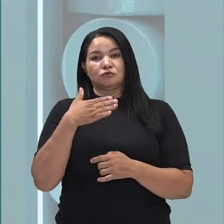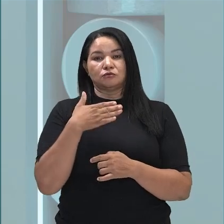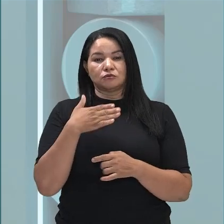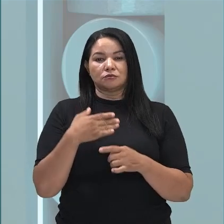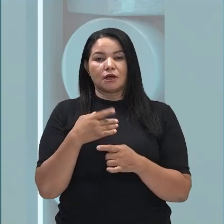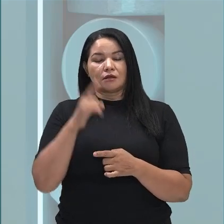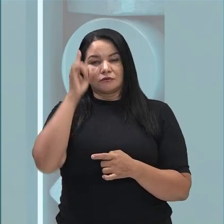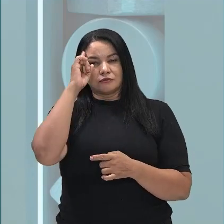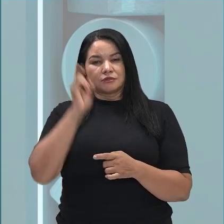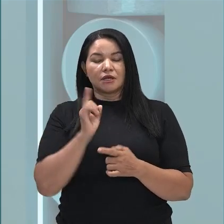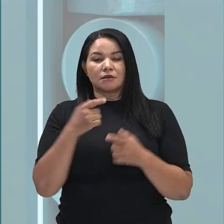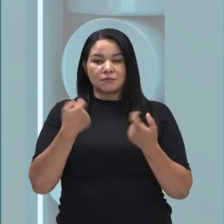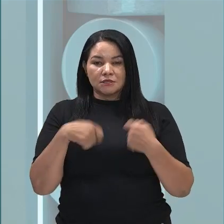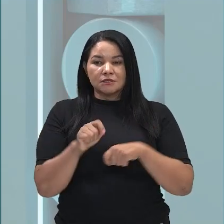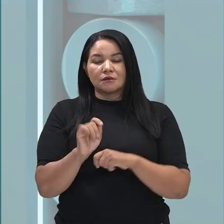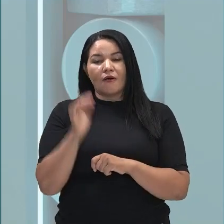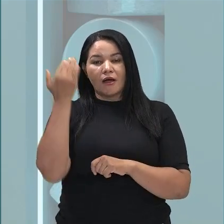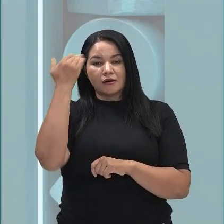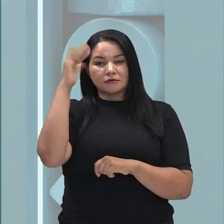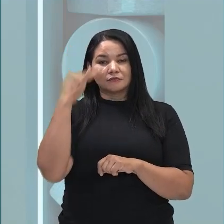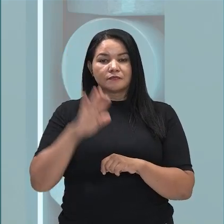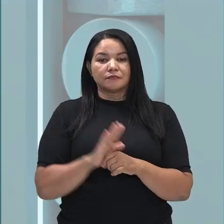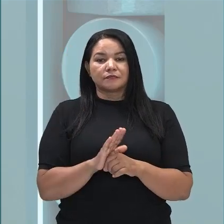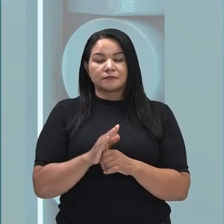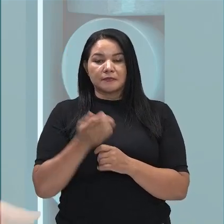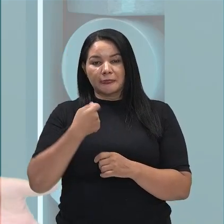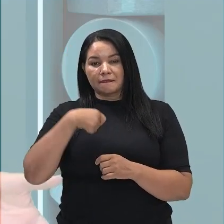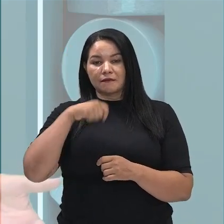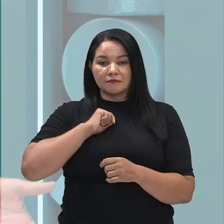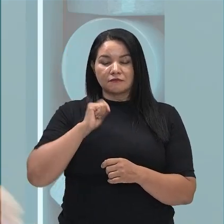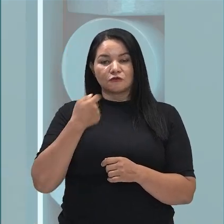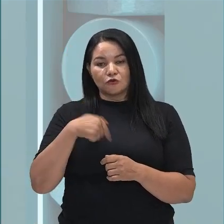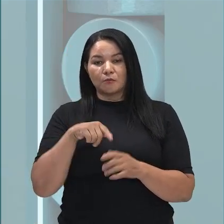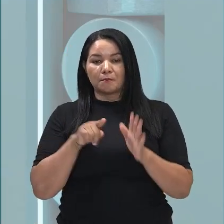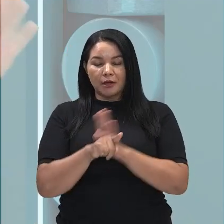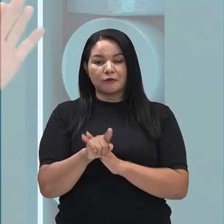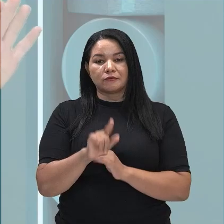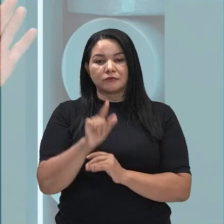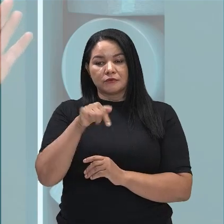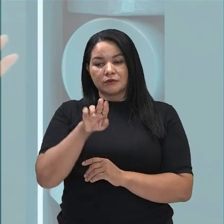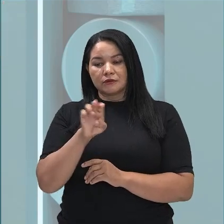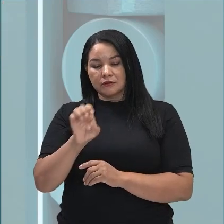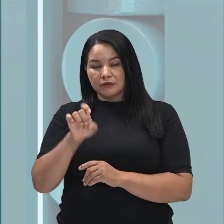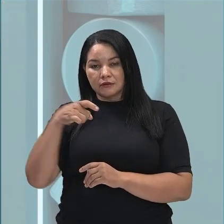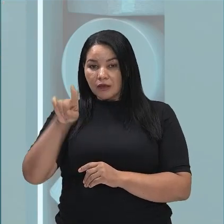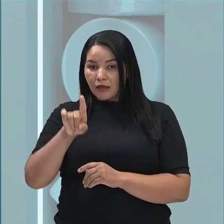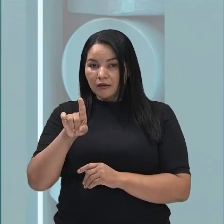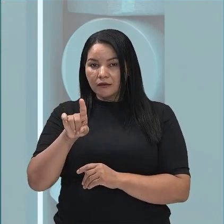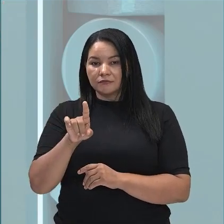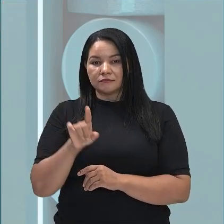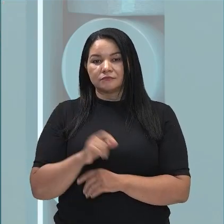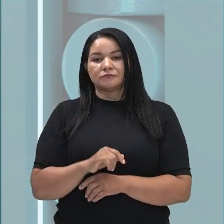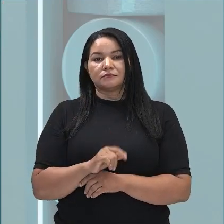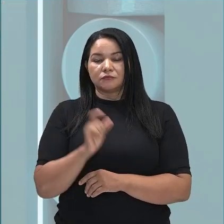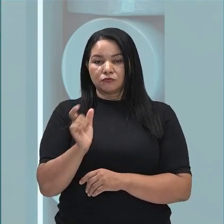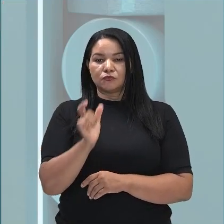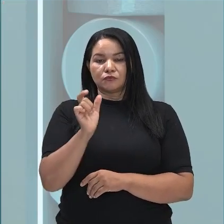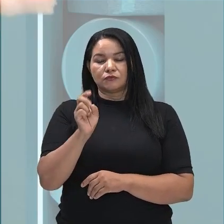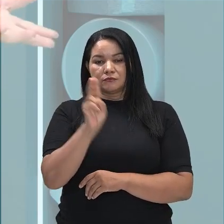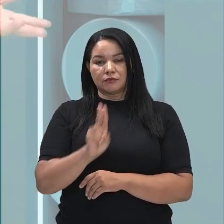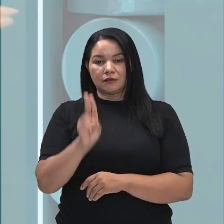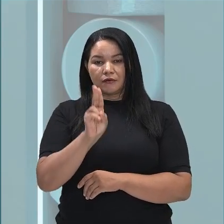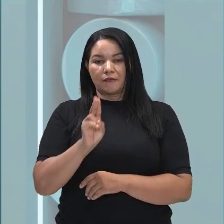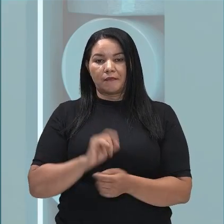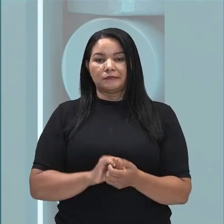eu quero entender aquilo ali, aí no espanhol eu digo que, só o que já basta. Que, e esse que, como fica